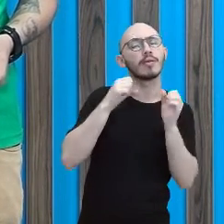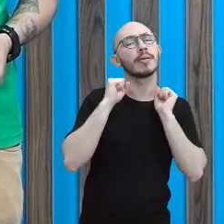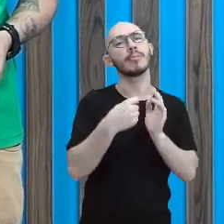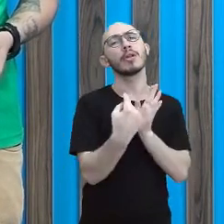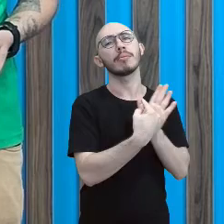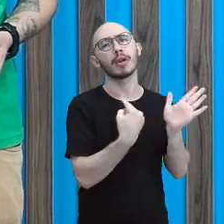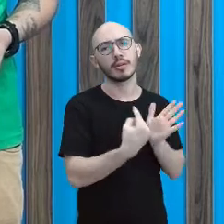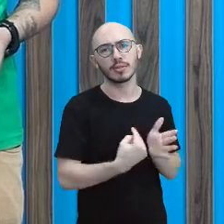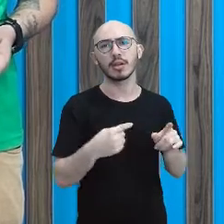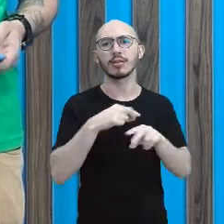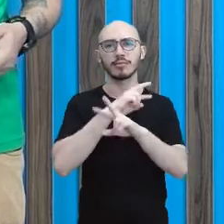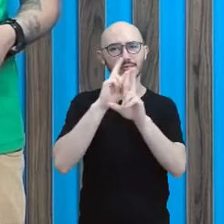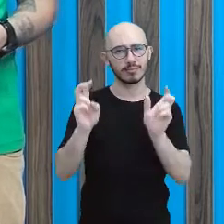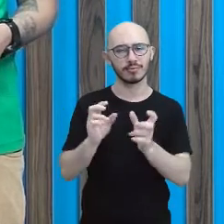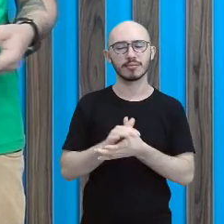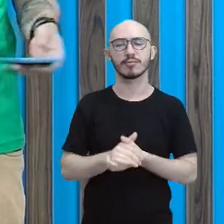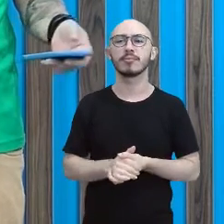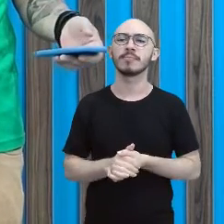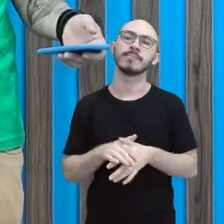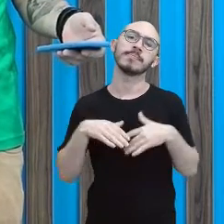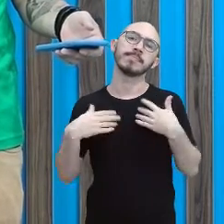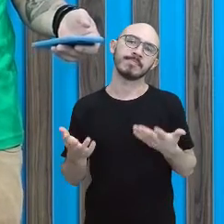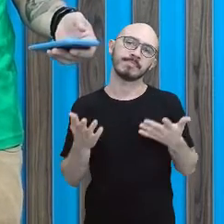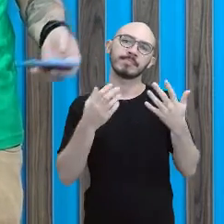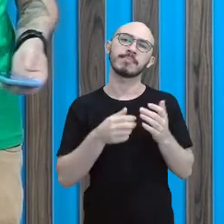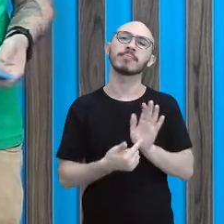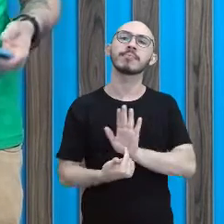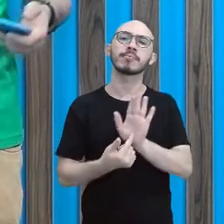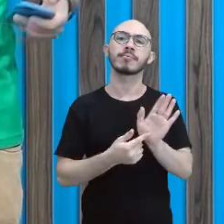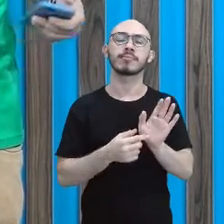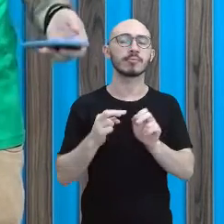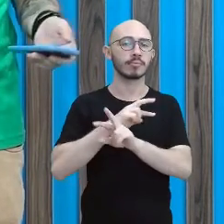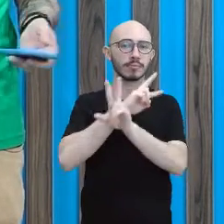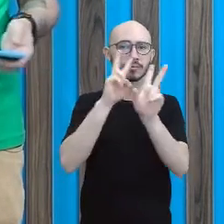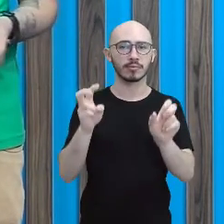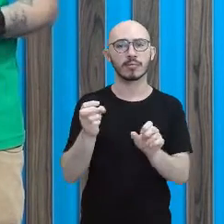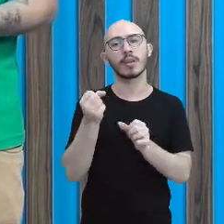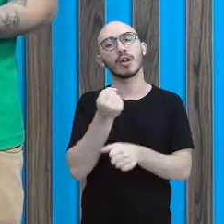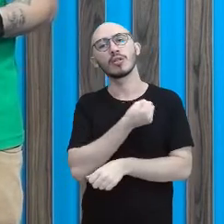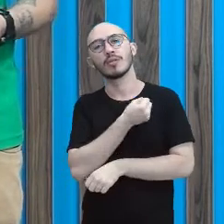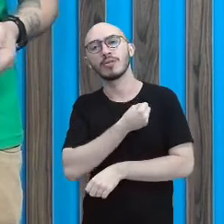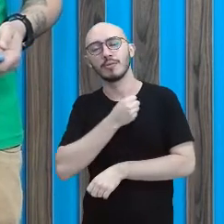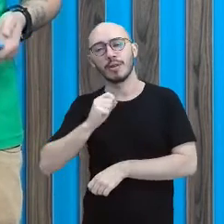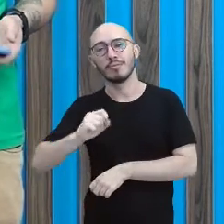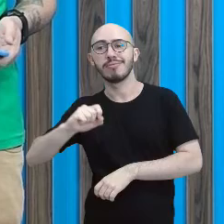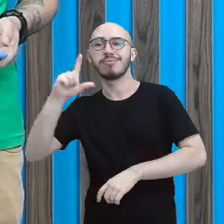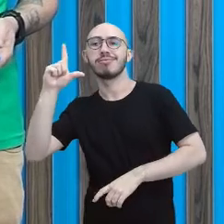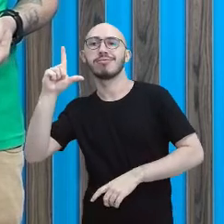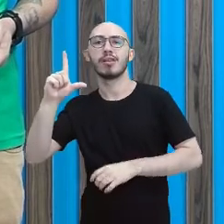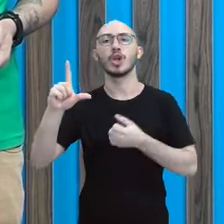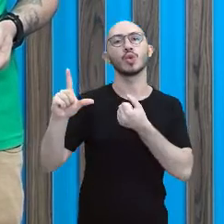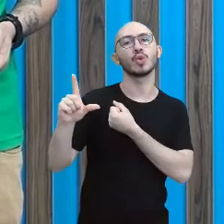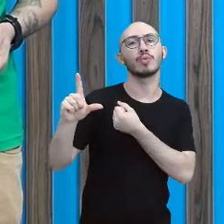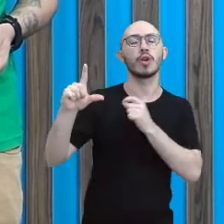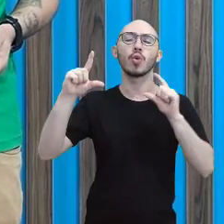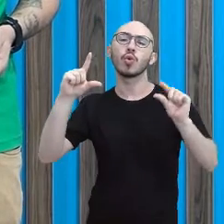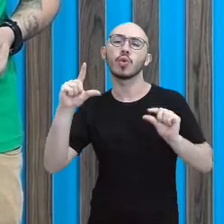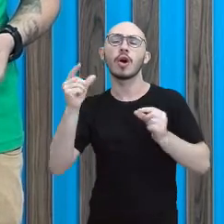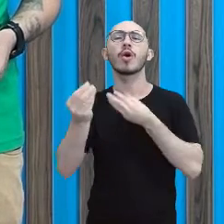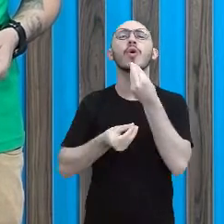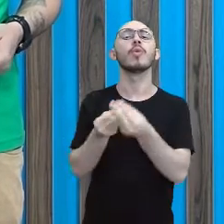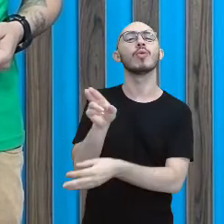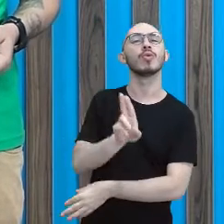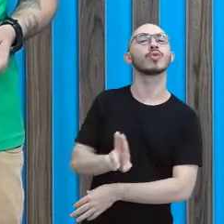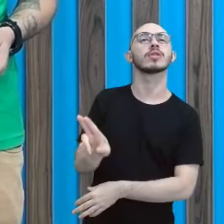tido sobre o tema. Então, como eu falei, a gente vai trabalhar essa semana com números grandes e números pequenos e a manipulação desses números, tá